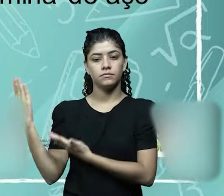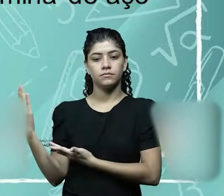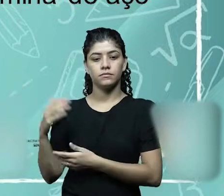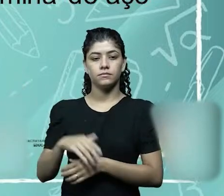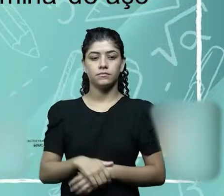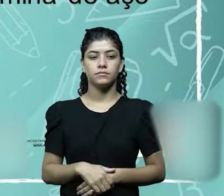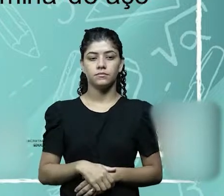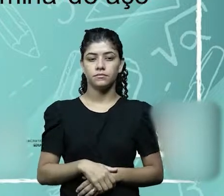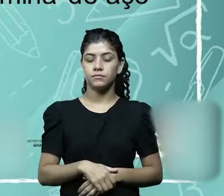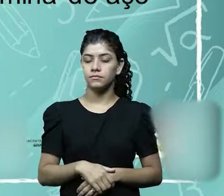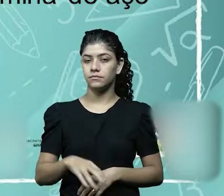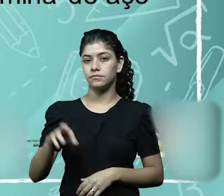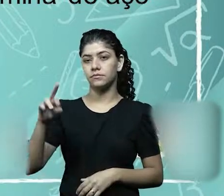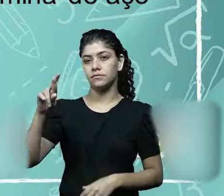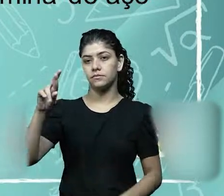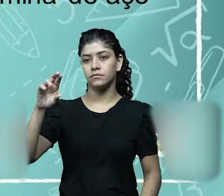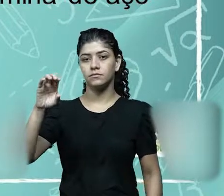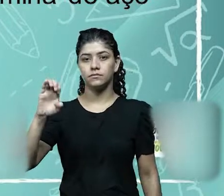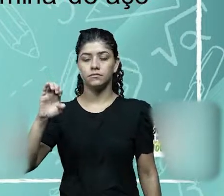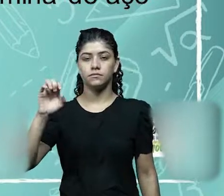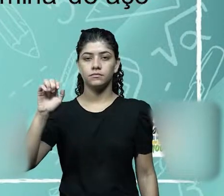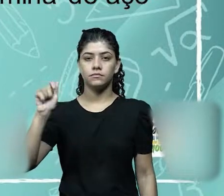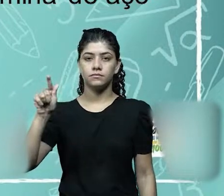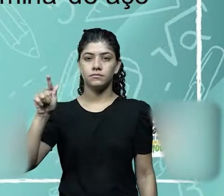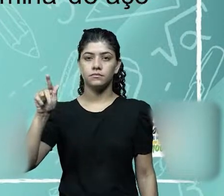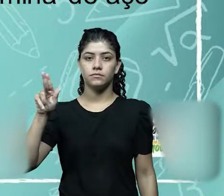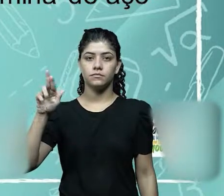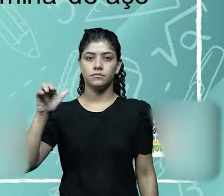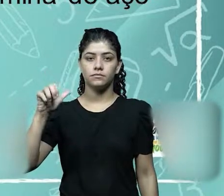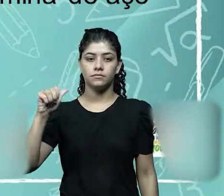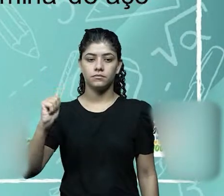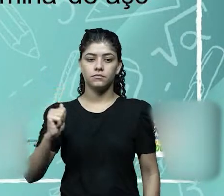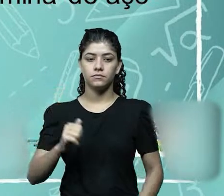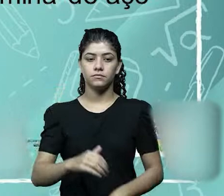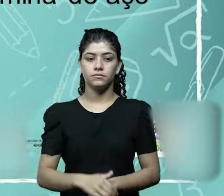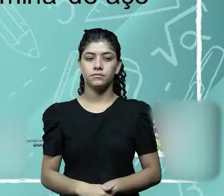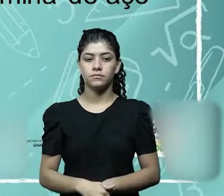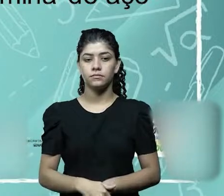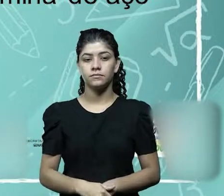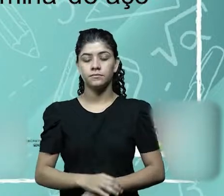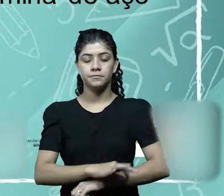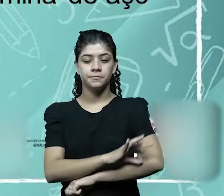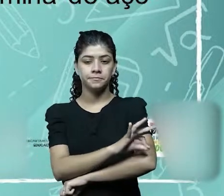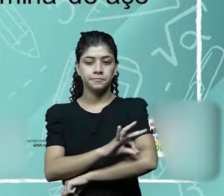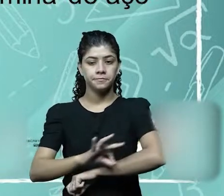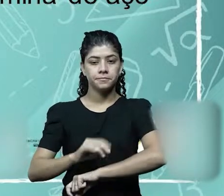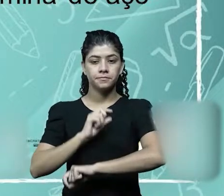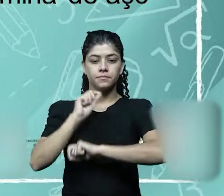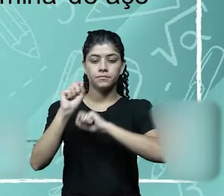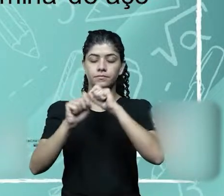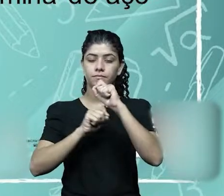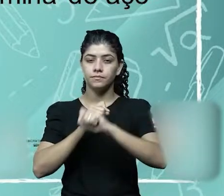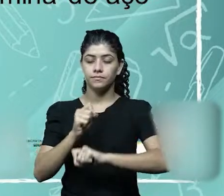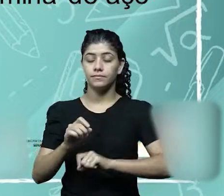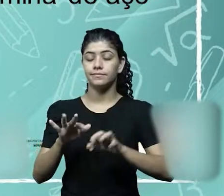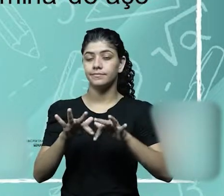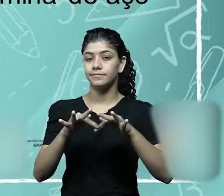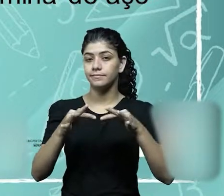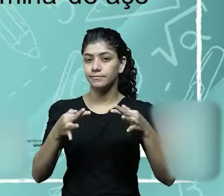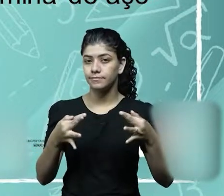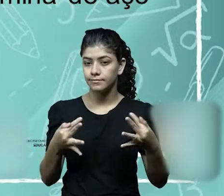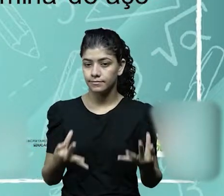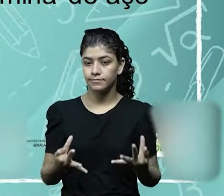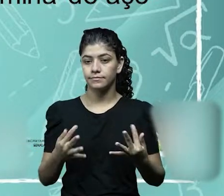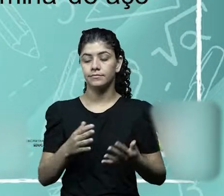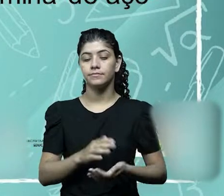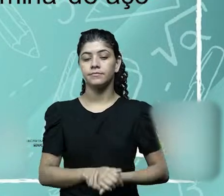trena. Régua graduada, o metro articulado e a trena são os mais simples entre os instrumentos